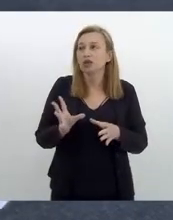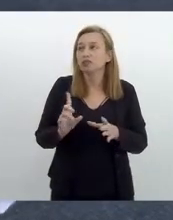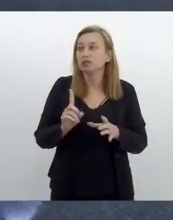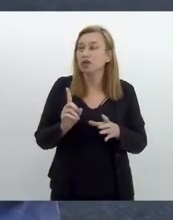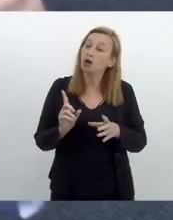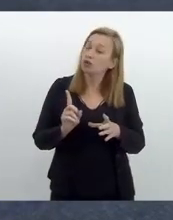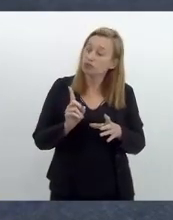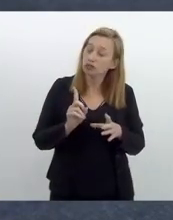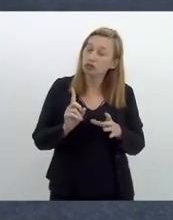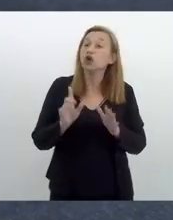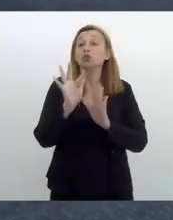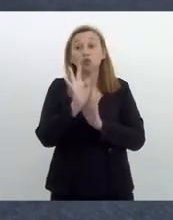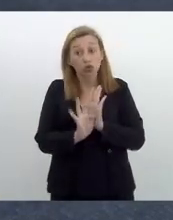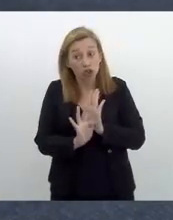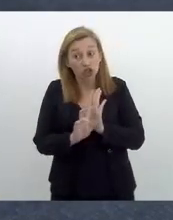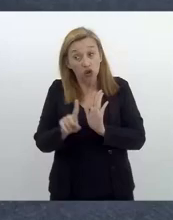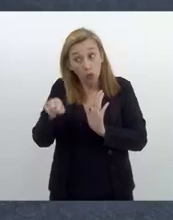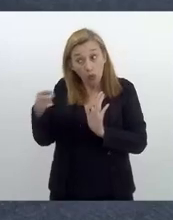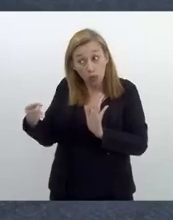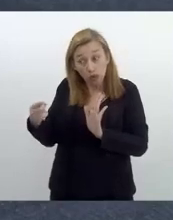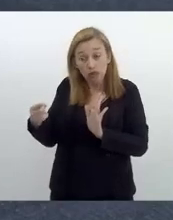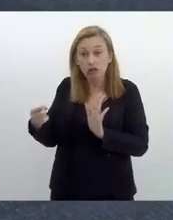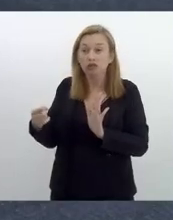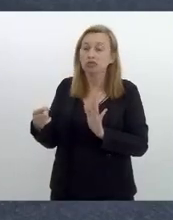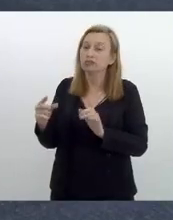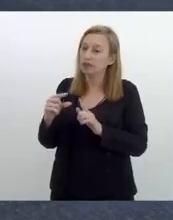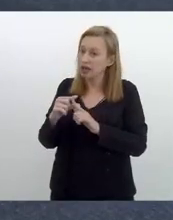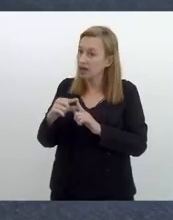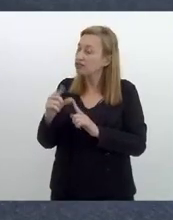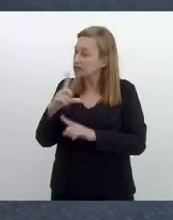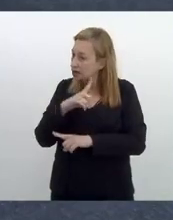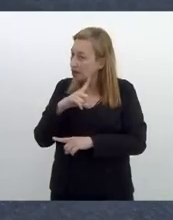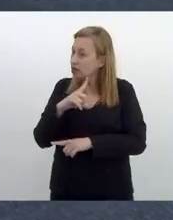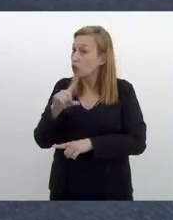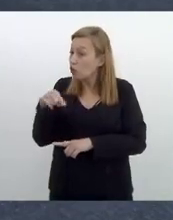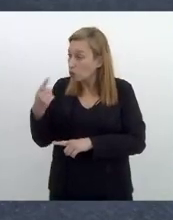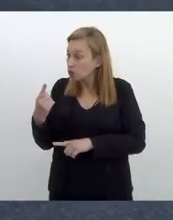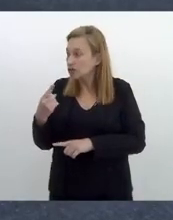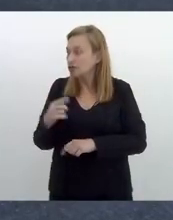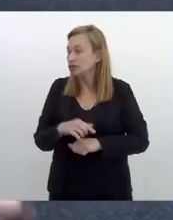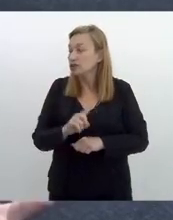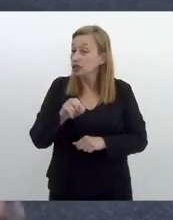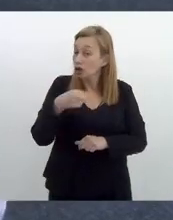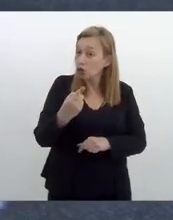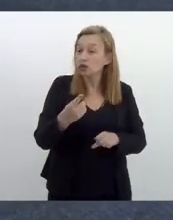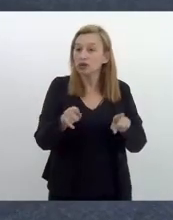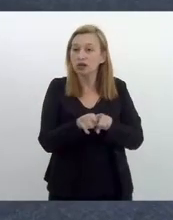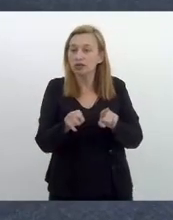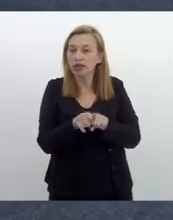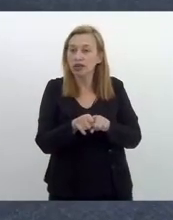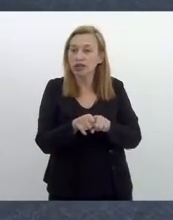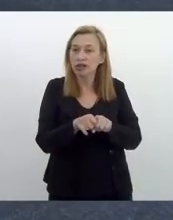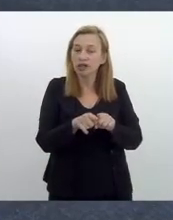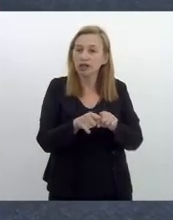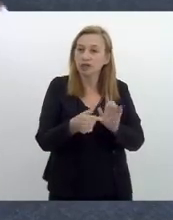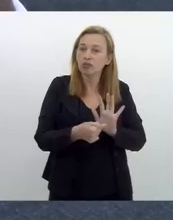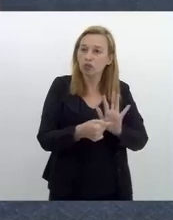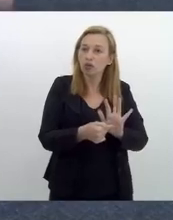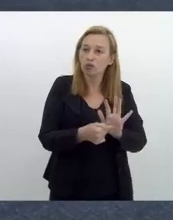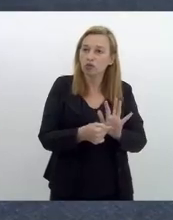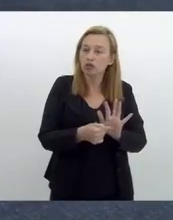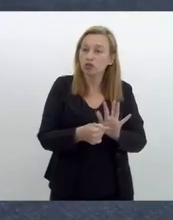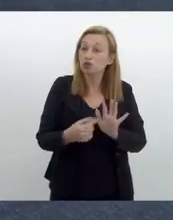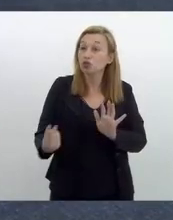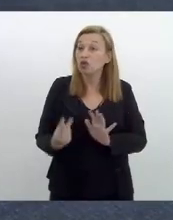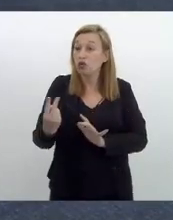não mas no texto aparece uma outra coisa no texto aparece uma outra coisa e a outra coisa que aparece não é a questão de fazer jus é a questão do